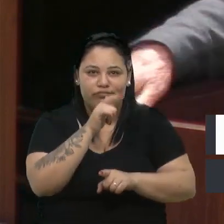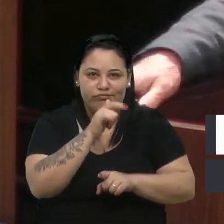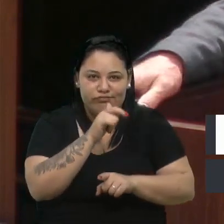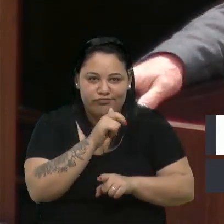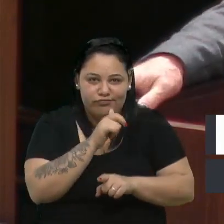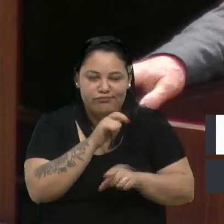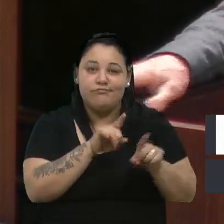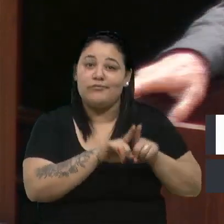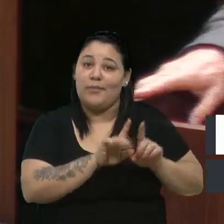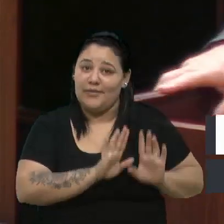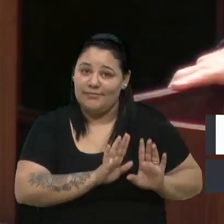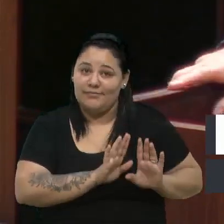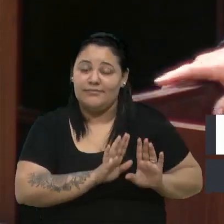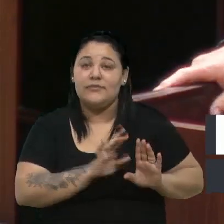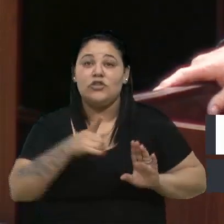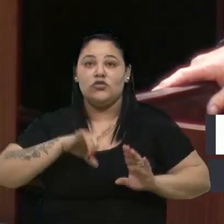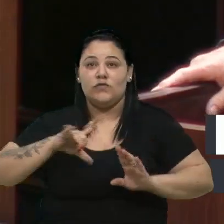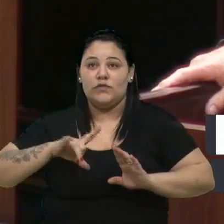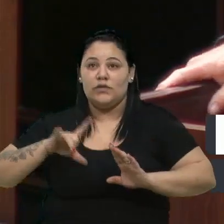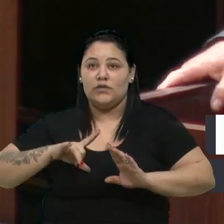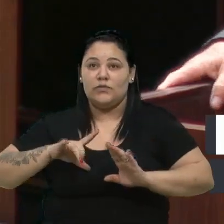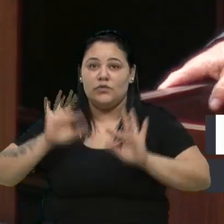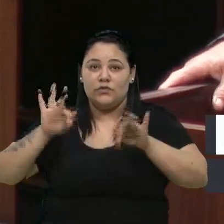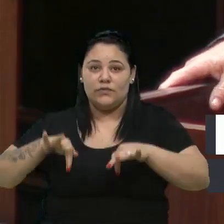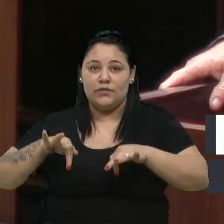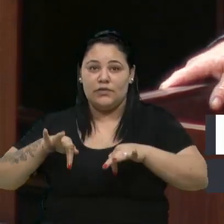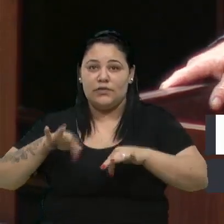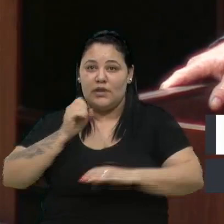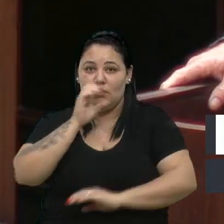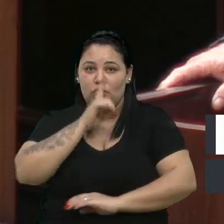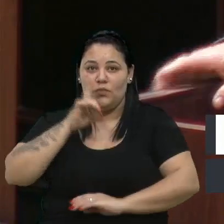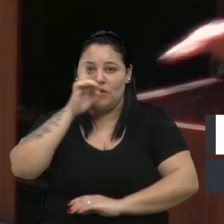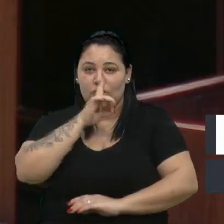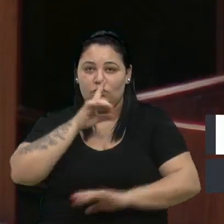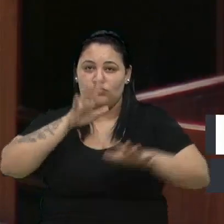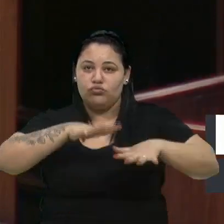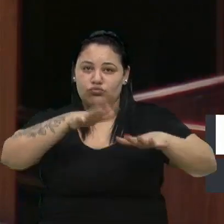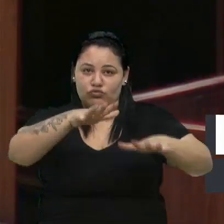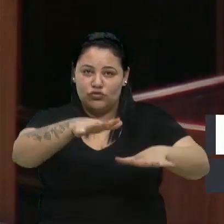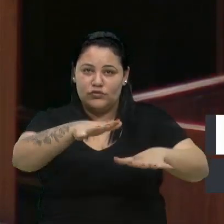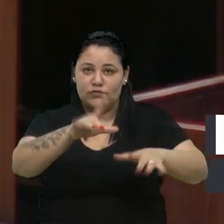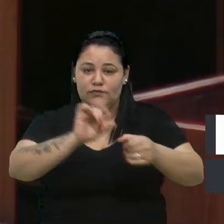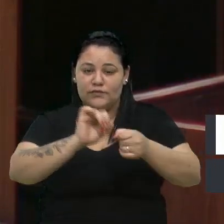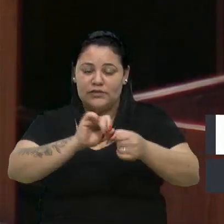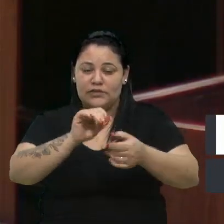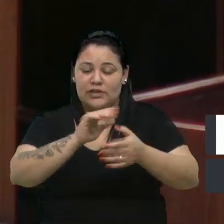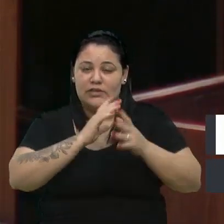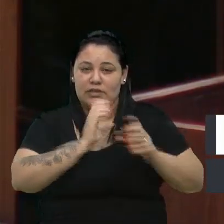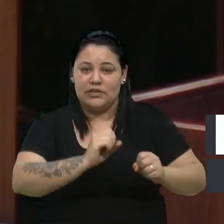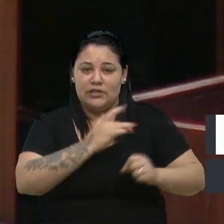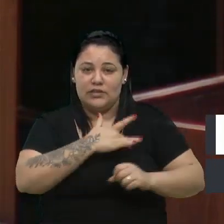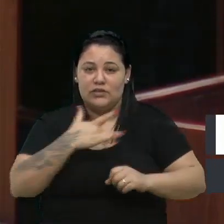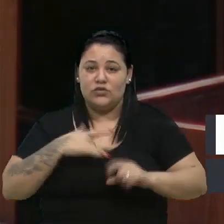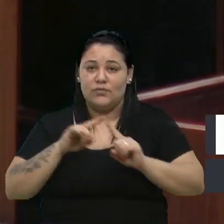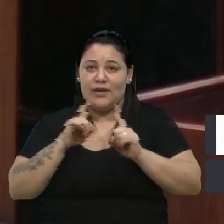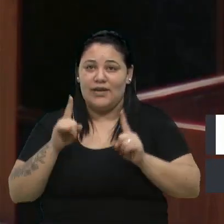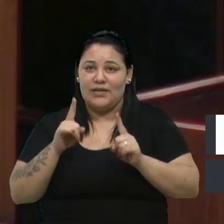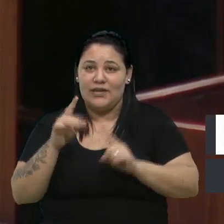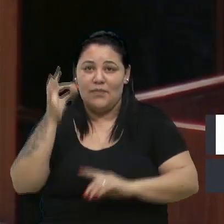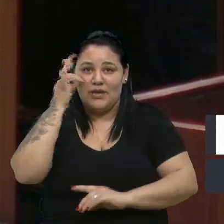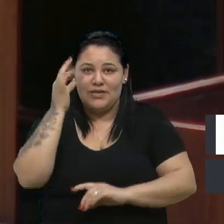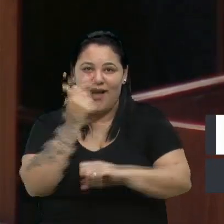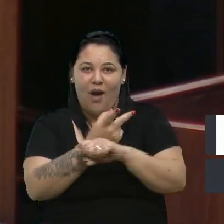mutirão provocado pela Secretaria Municipal de Saúde, mas a presença, a procura, vereador